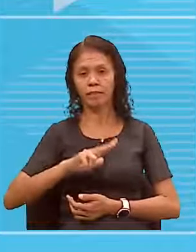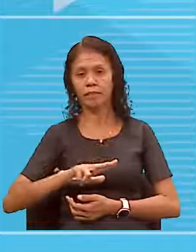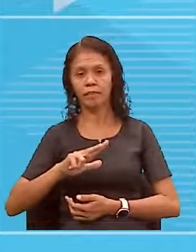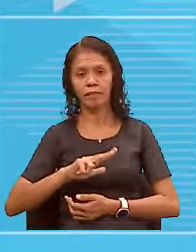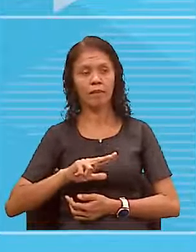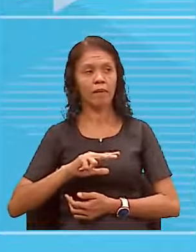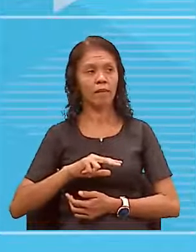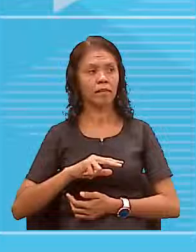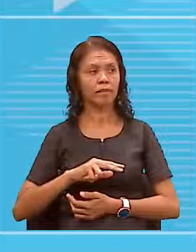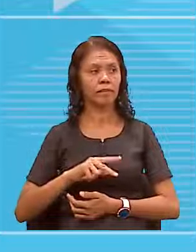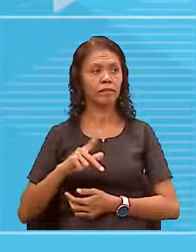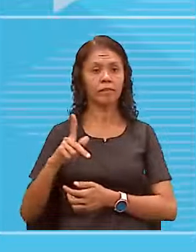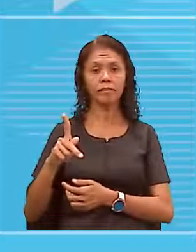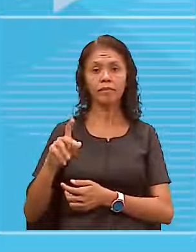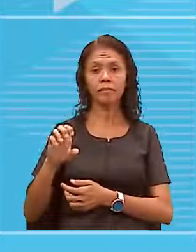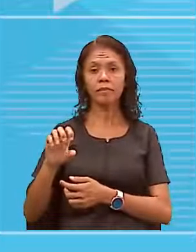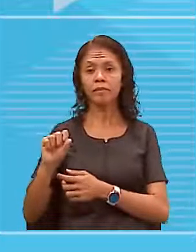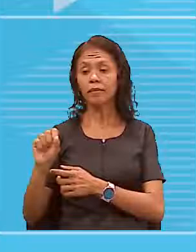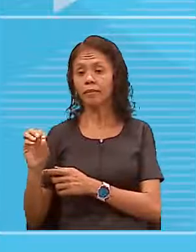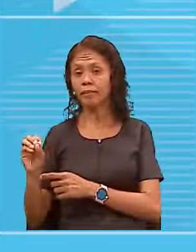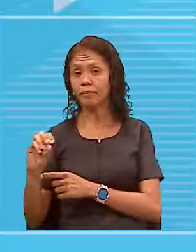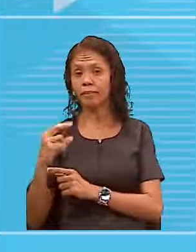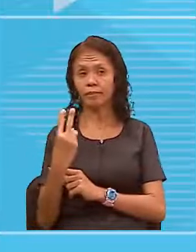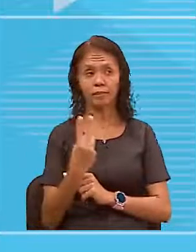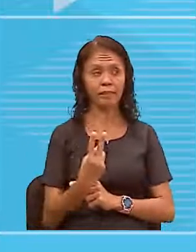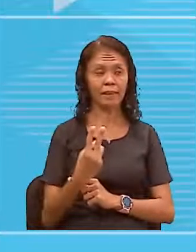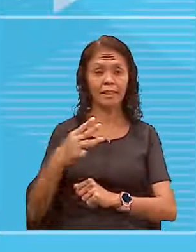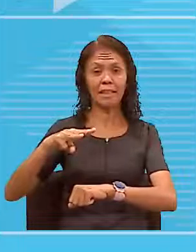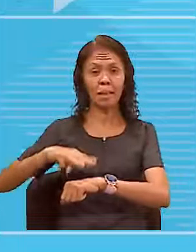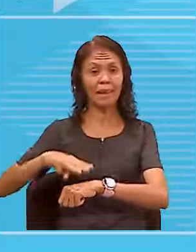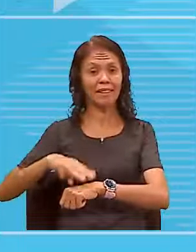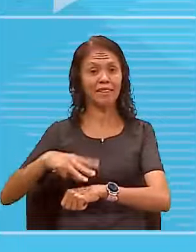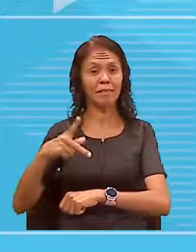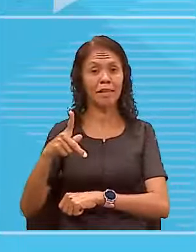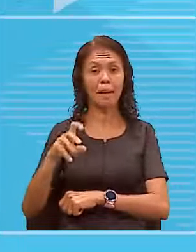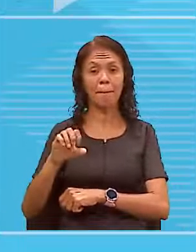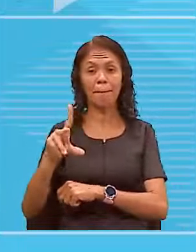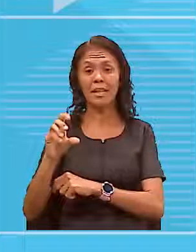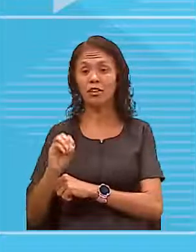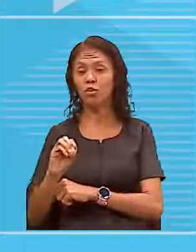a matemática tem um peso 3. Se caso,